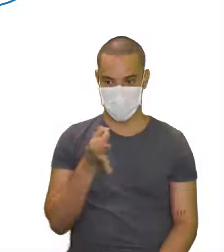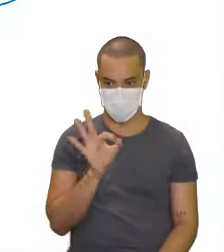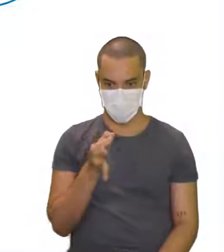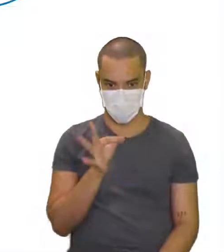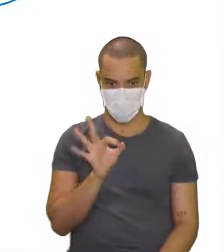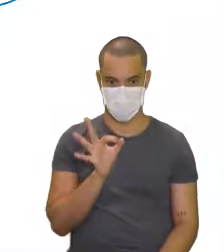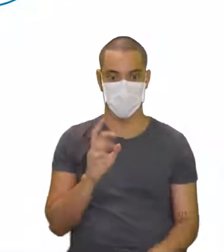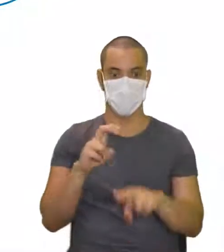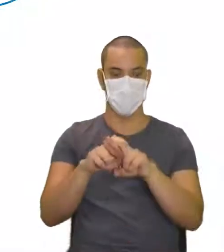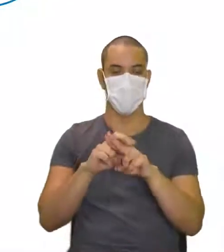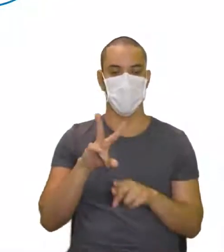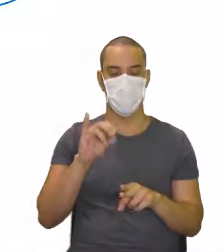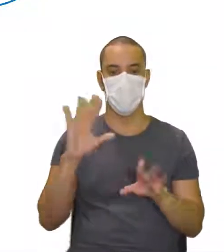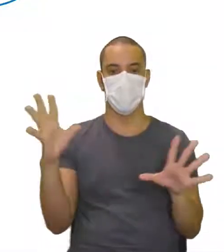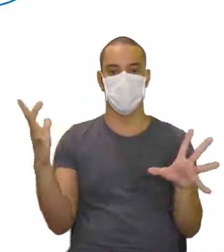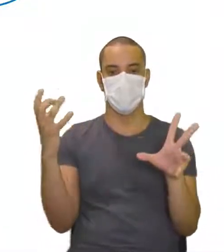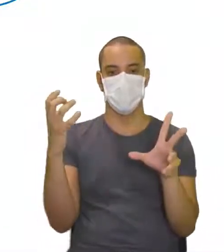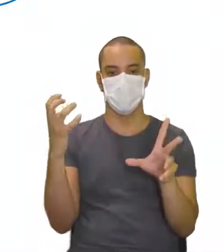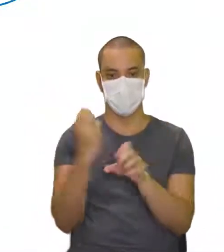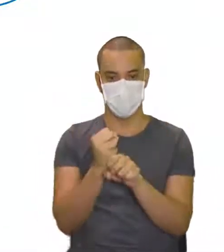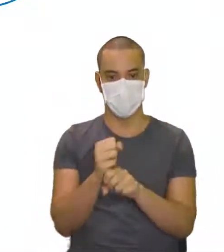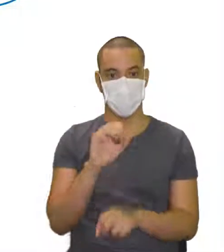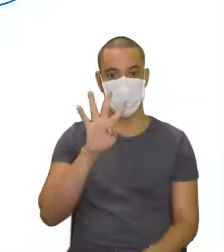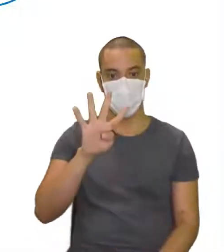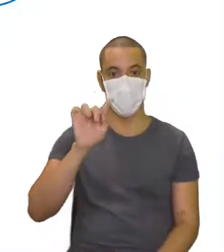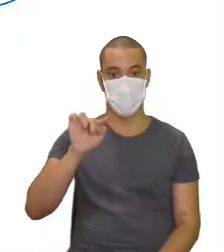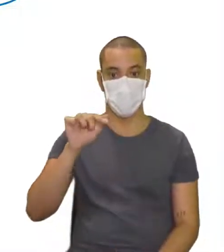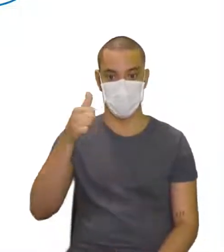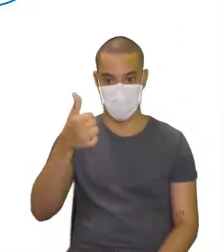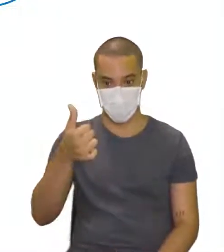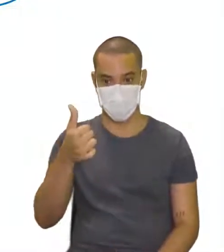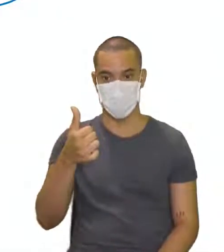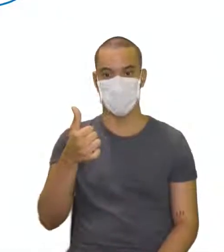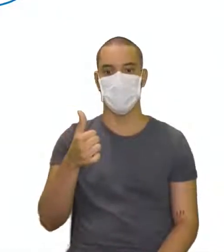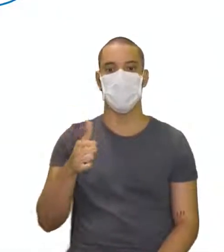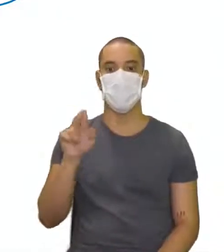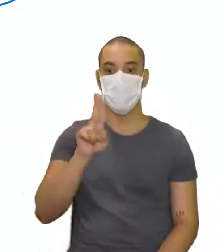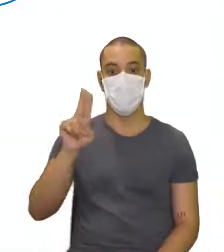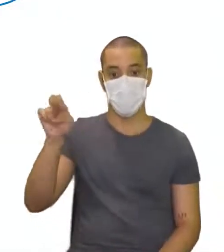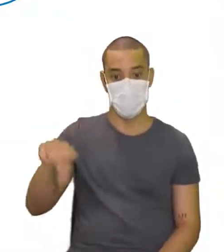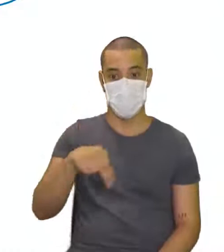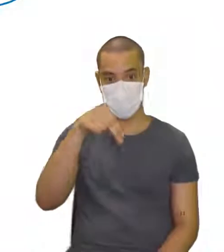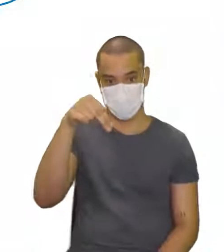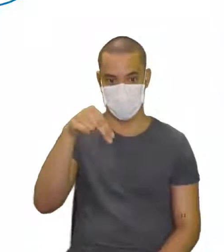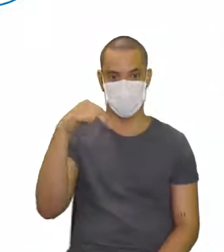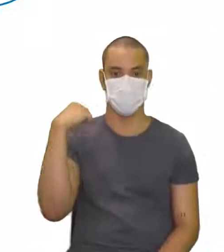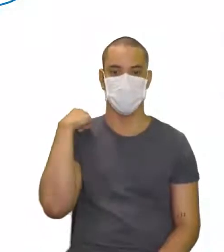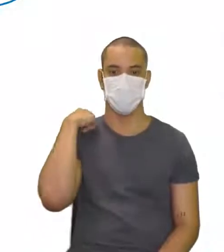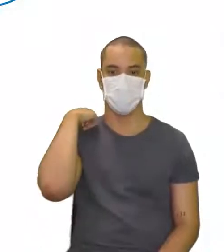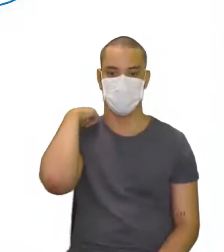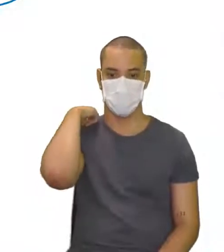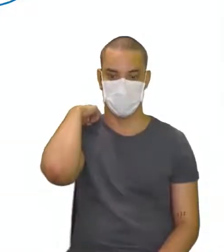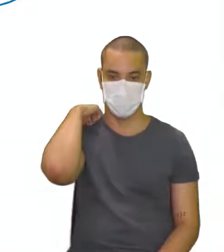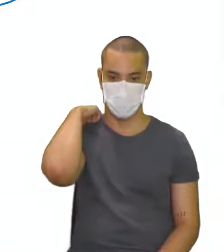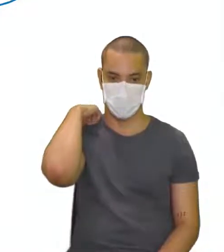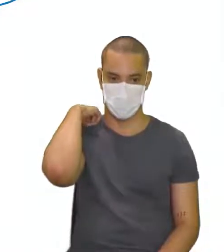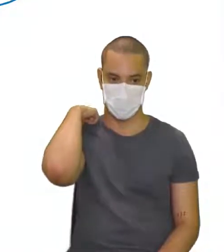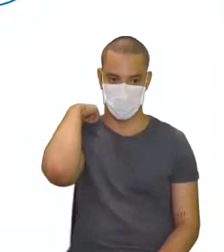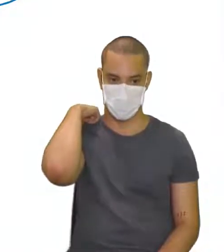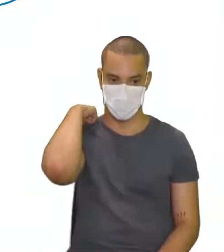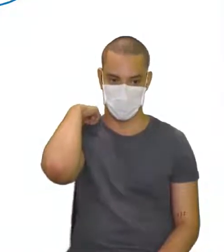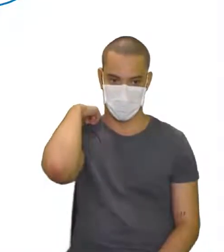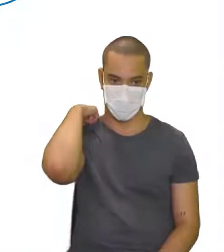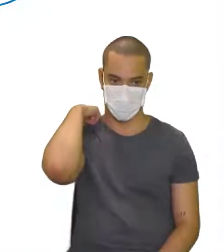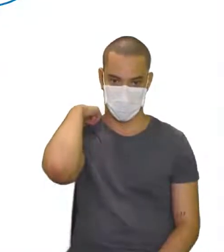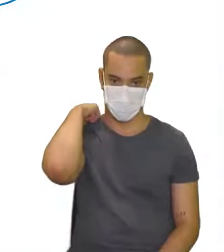Então, ali eu vou multiplicar 4 vezes 1 e vou isolar o N, né? Tá multiplicando ali 1,6, passa dividindo, olha